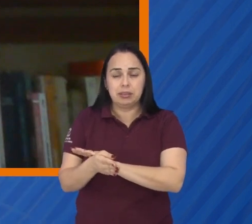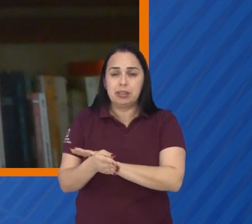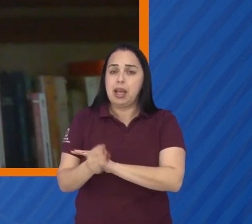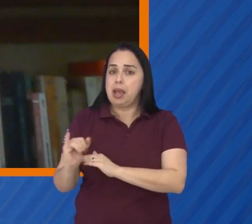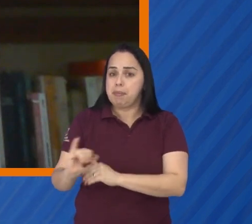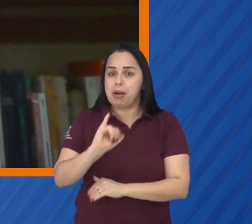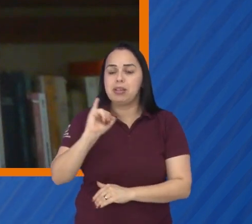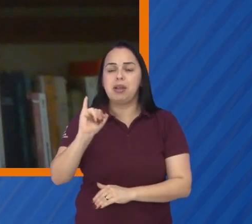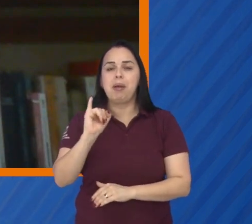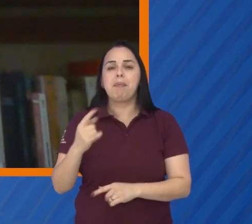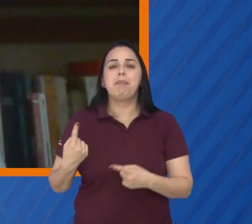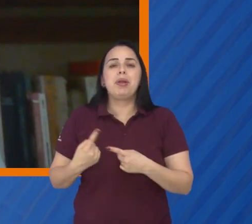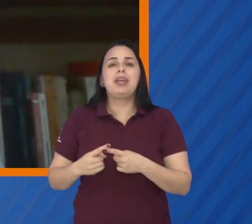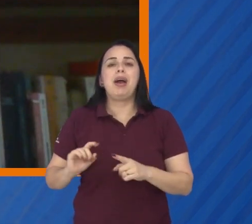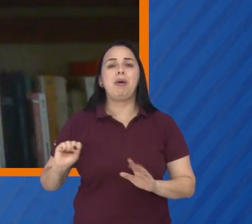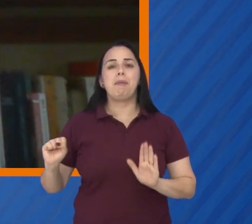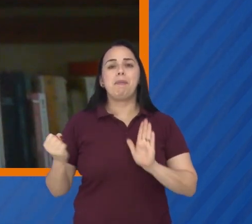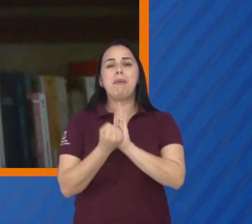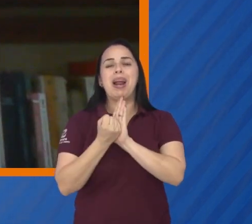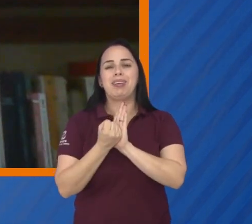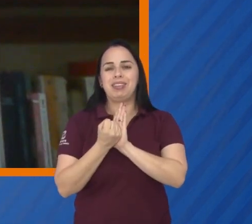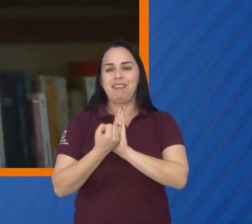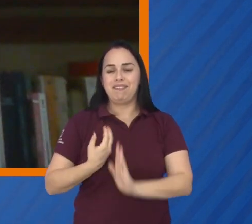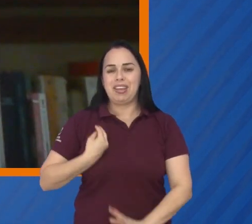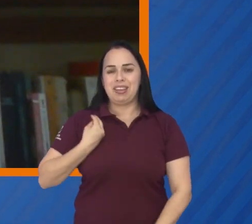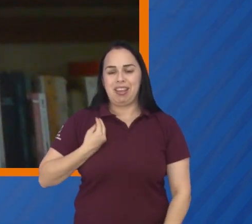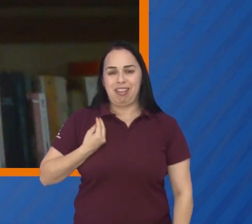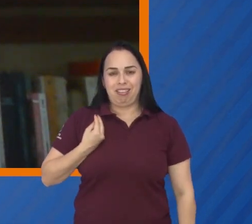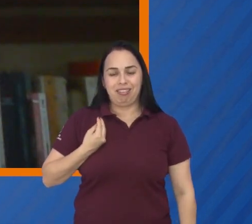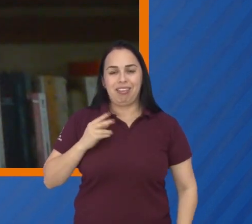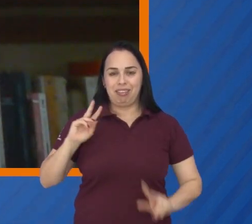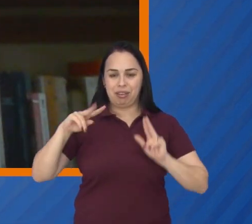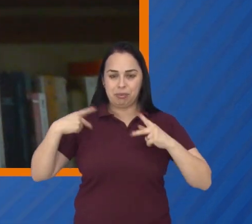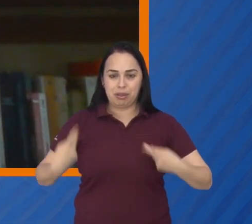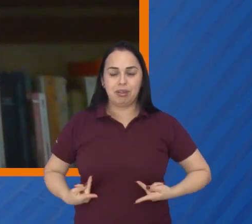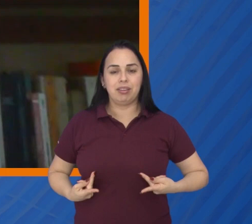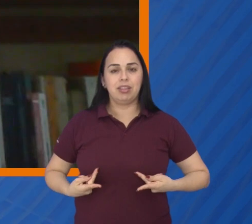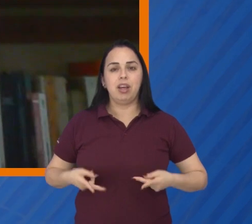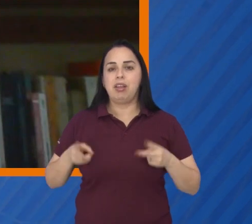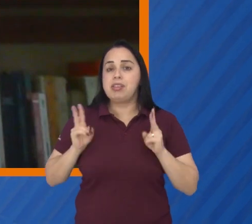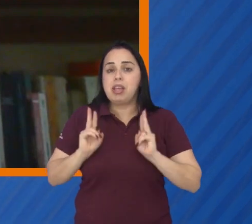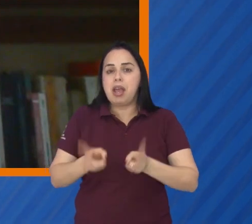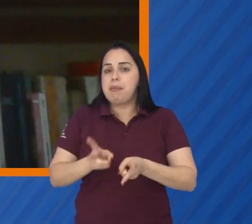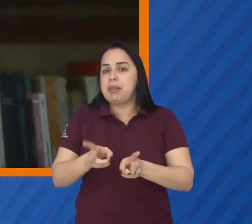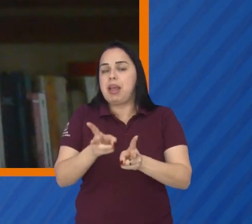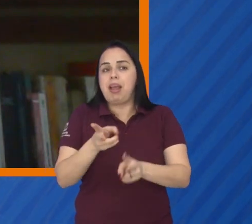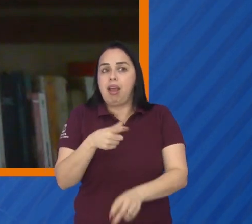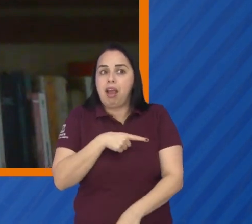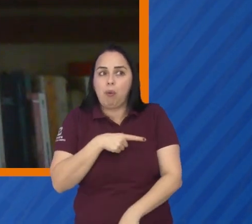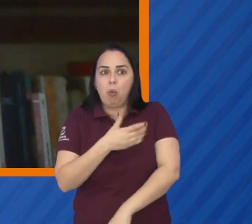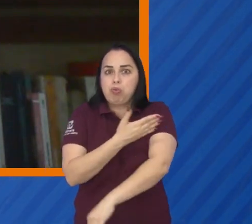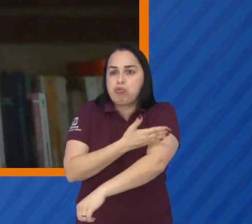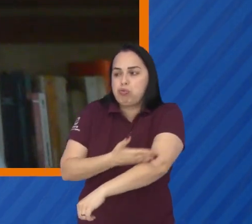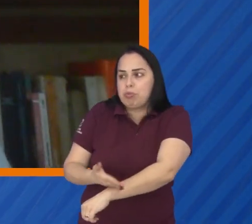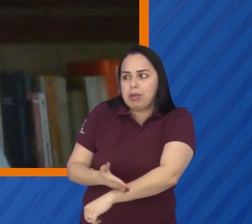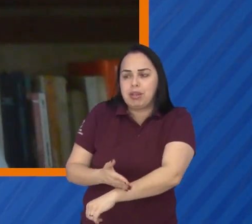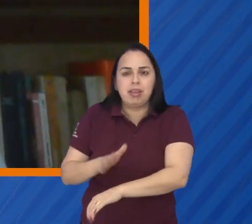organiza simbolicamente a vida humana, né? A gente é ritualizado o tempo todo, a gente pratica rituais